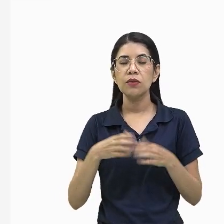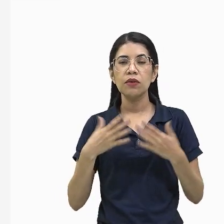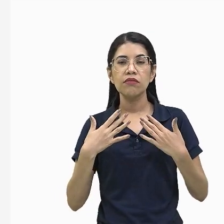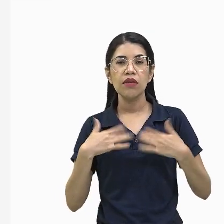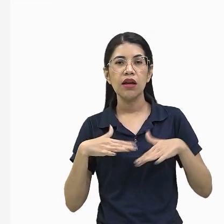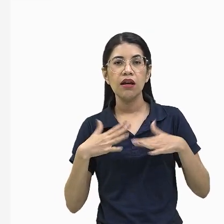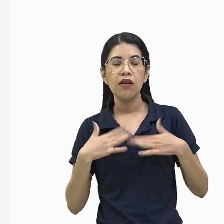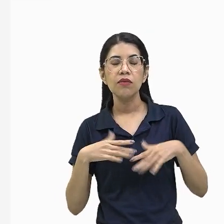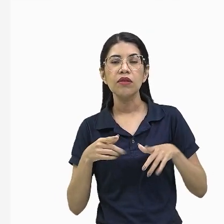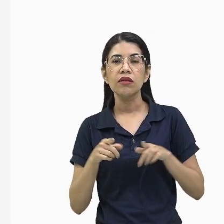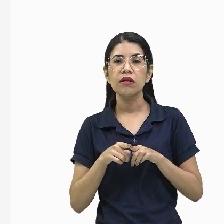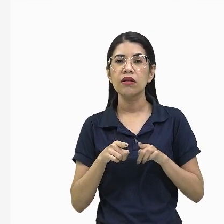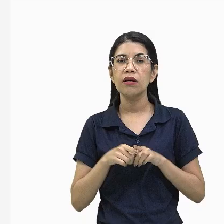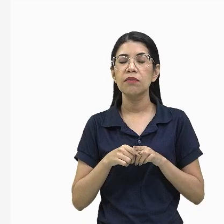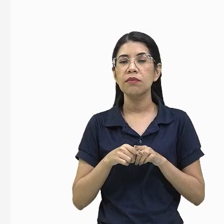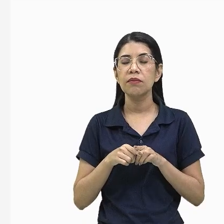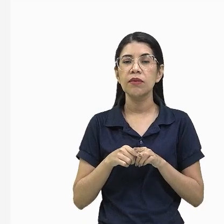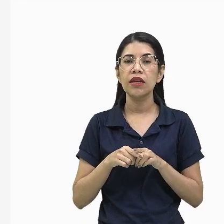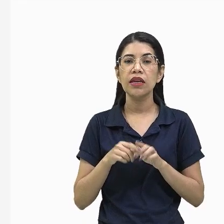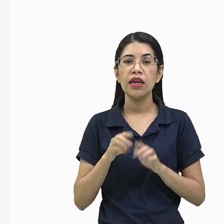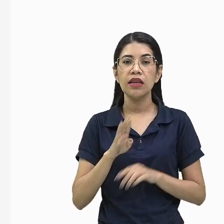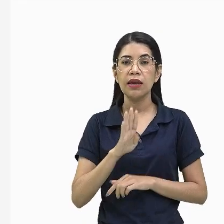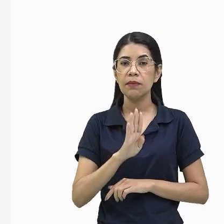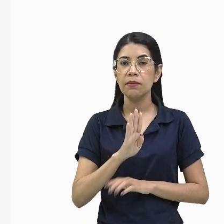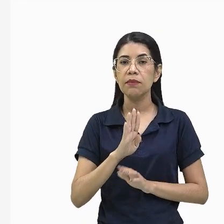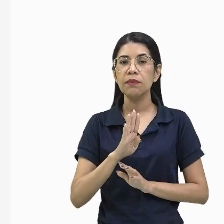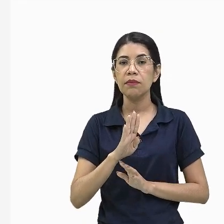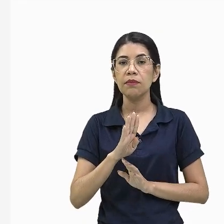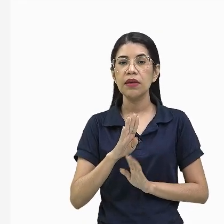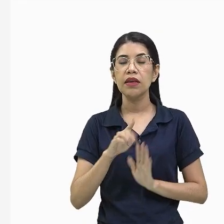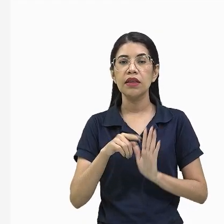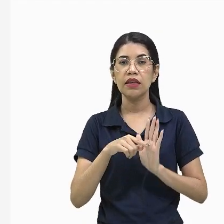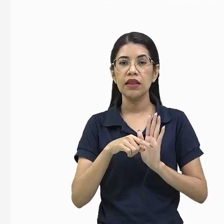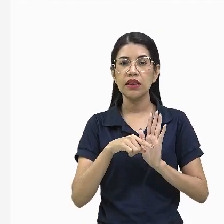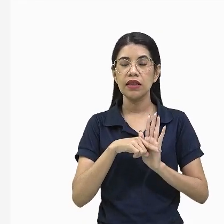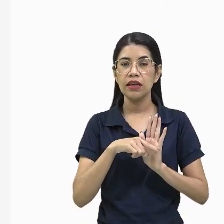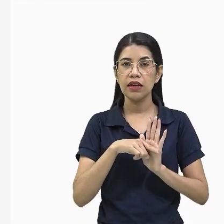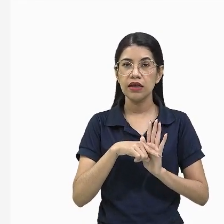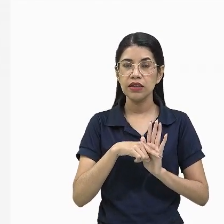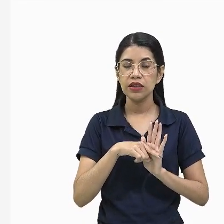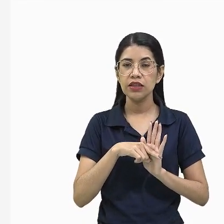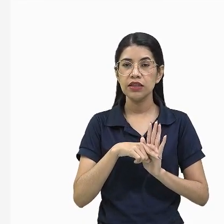despojada. Além do B positivo, né, que é representado por esse cartaz, temos o